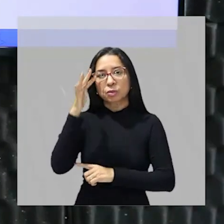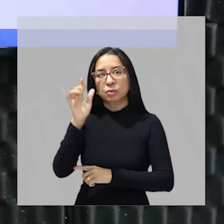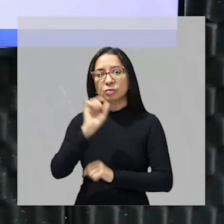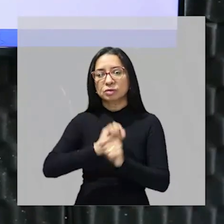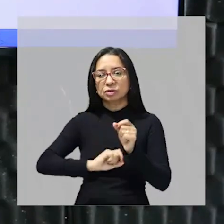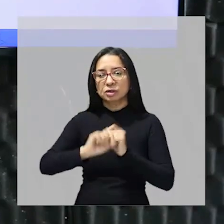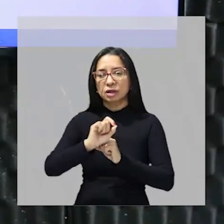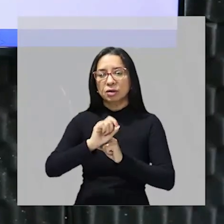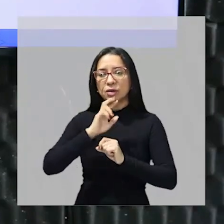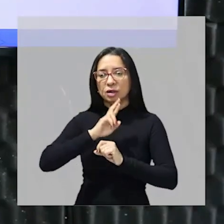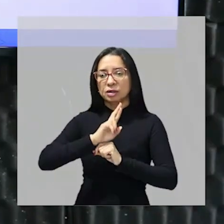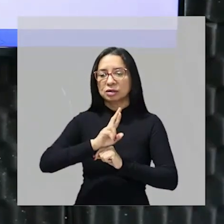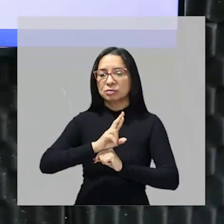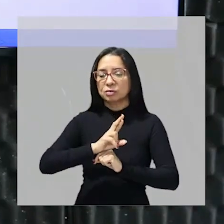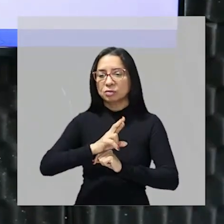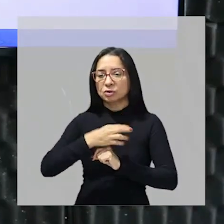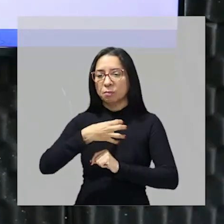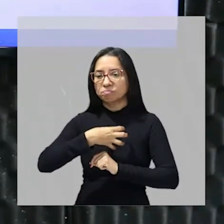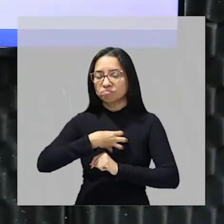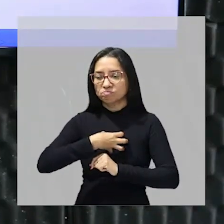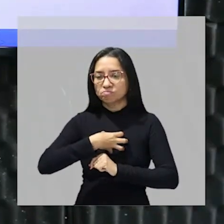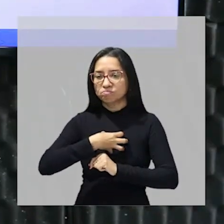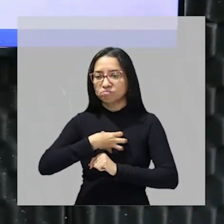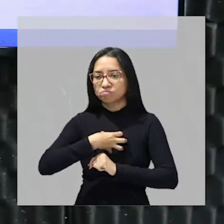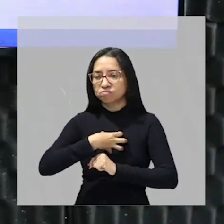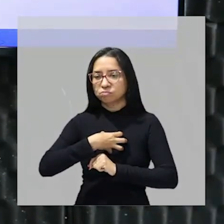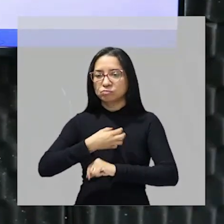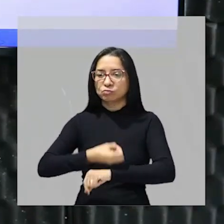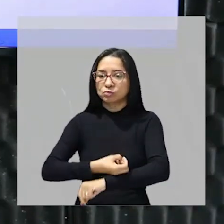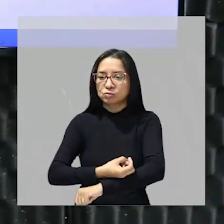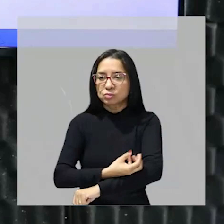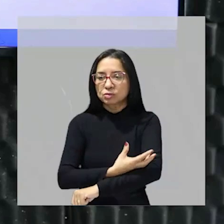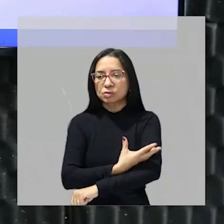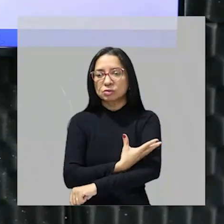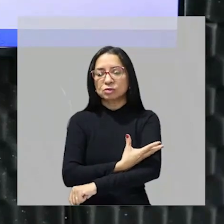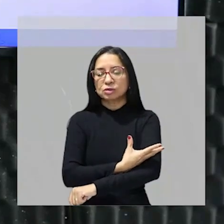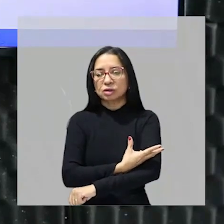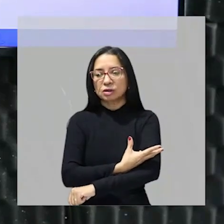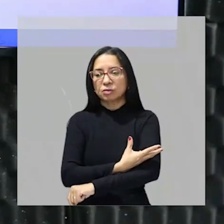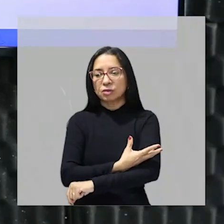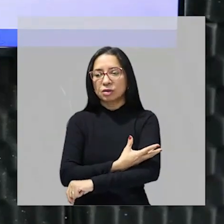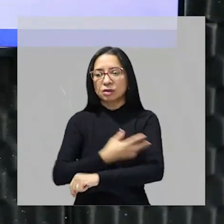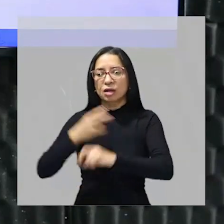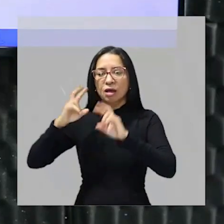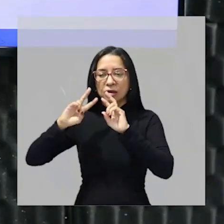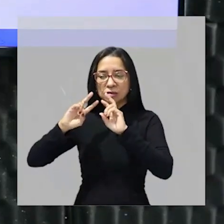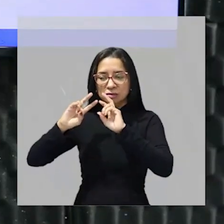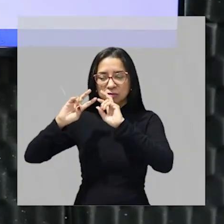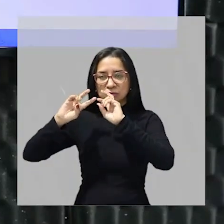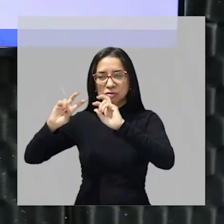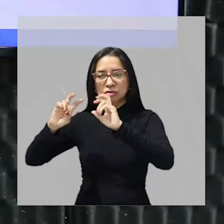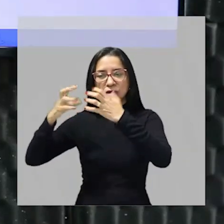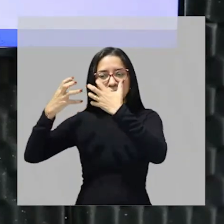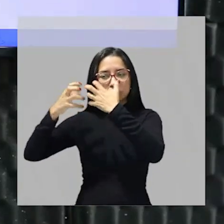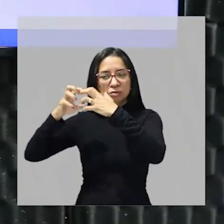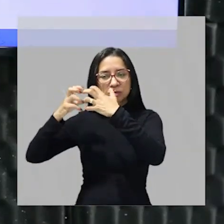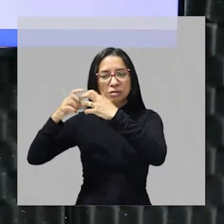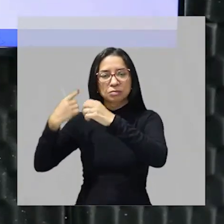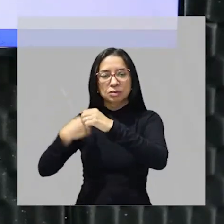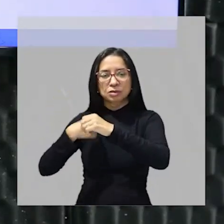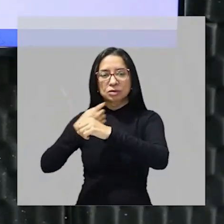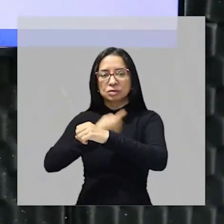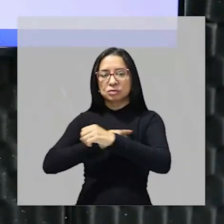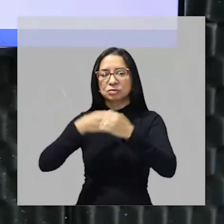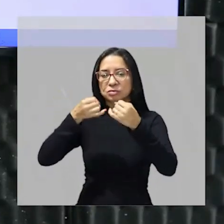reação emocional para que a gente possa, a partir da nossa mente, tirar da nossa mente essas explicações a partir da nossa vida